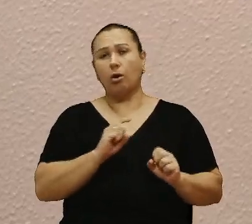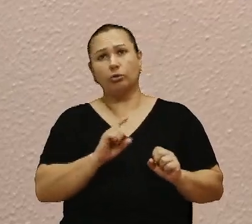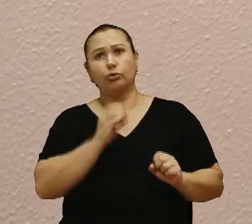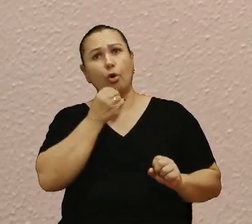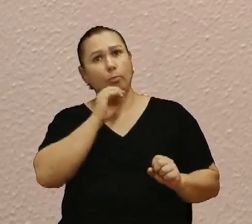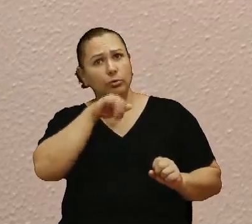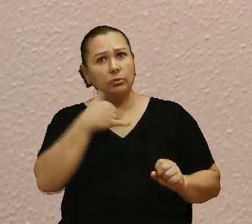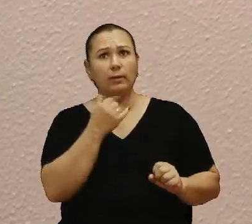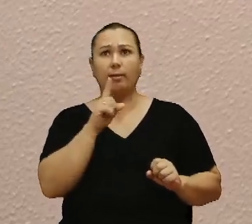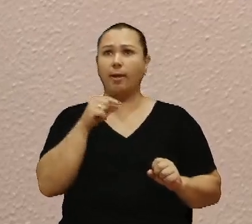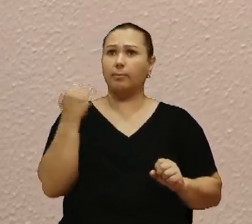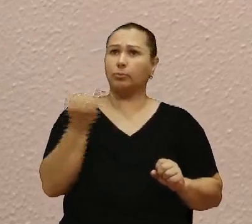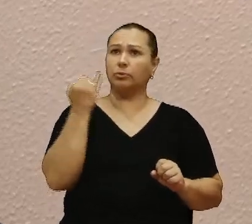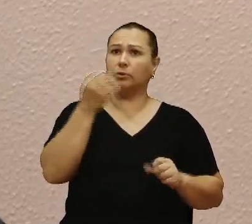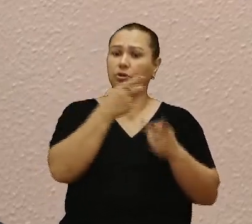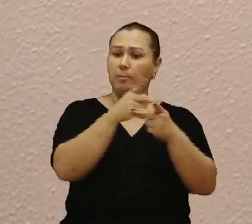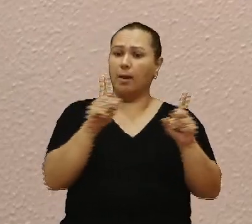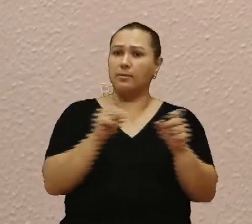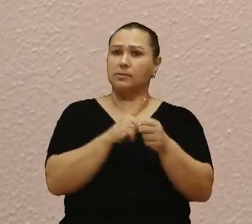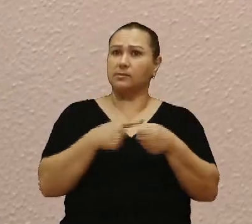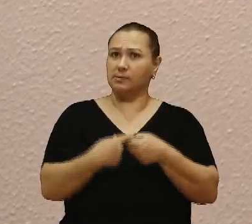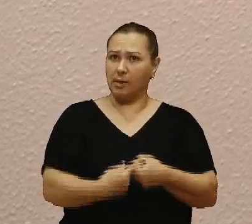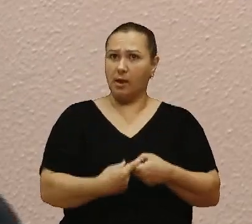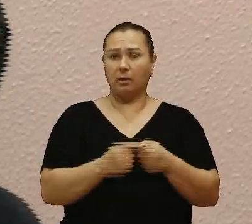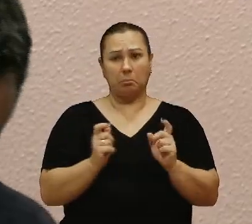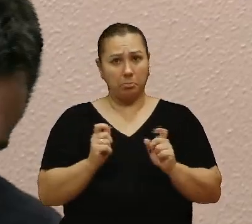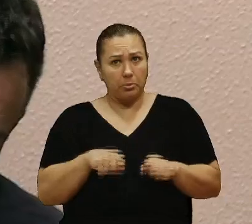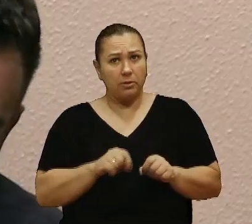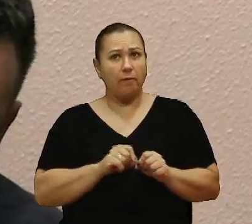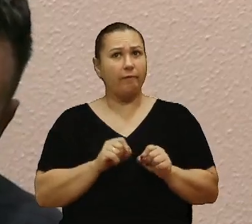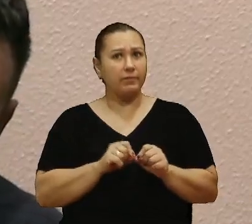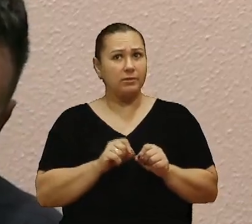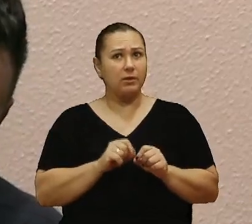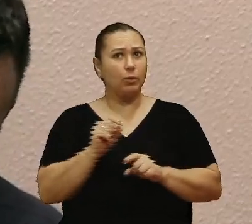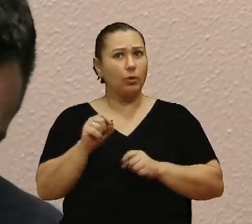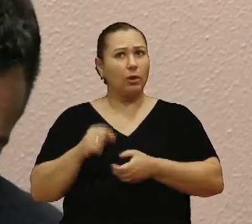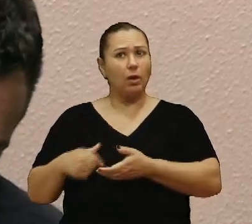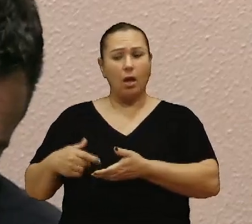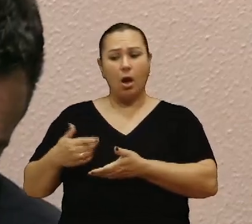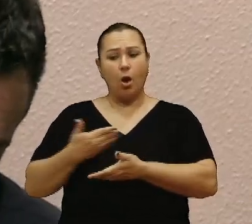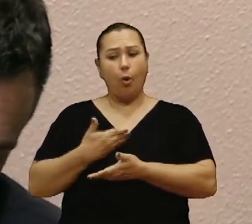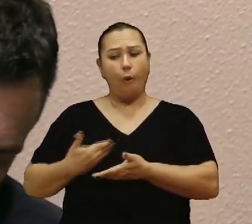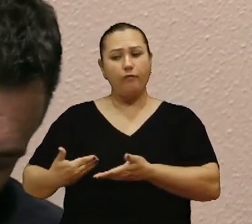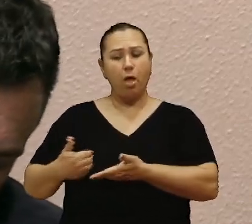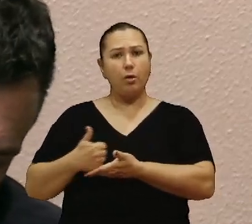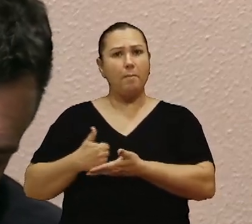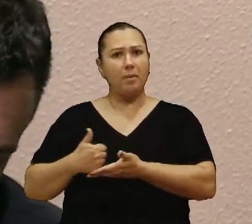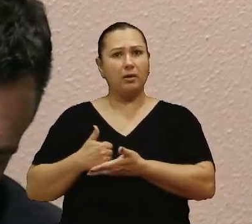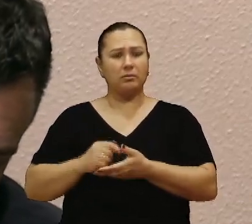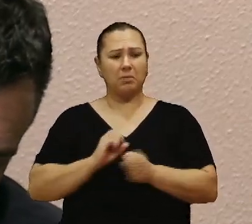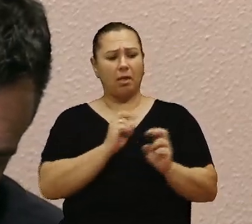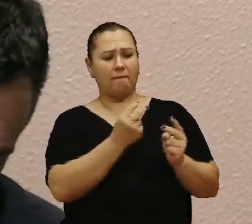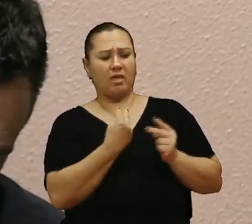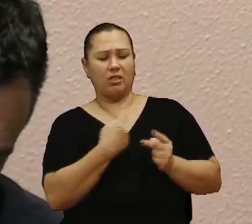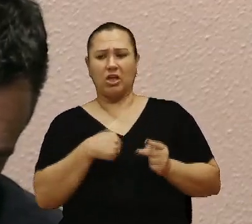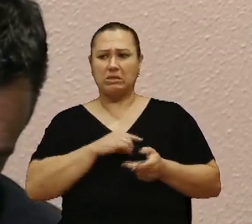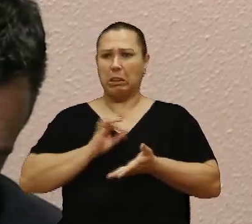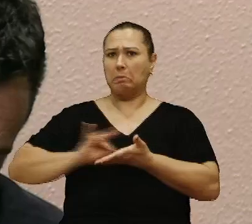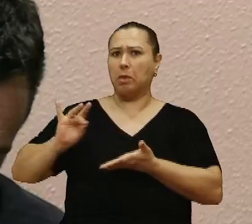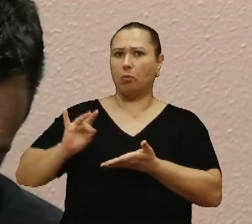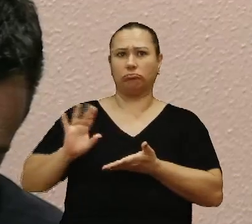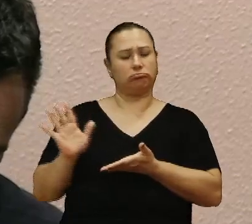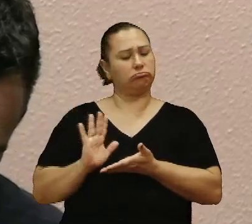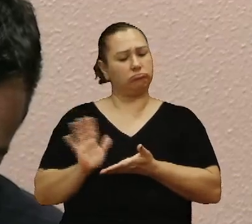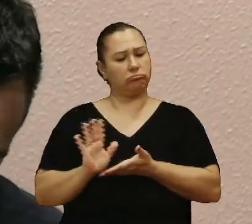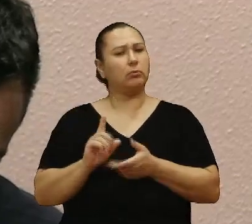ser importante para a cidade e que é possível de fazer, a base do governo e o governo tem que parar de nos enxergar como inimigos. Nós estamos fazendo isso